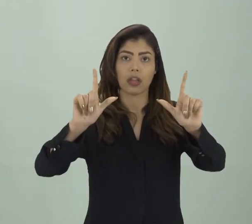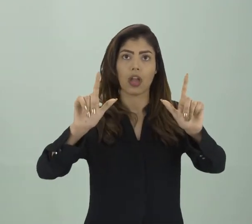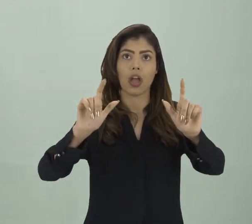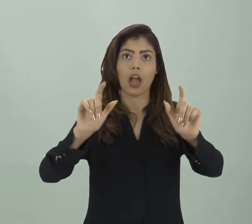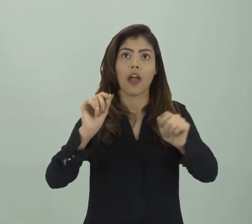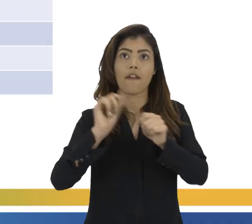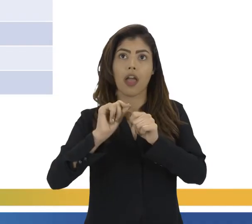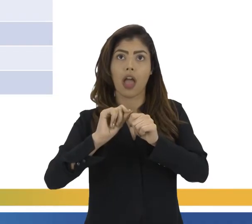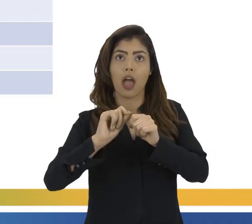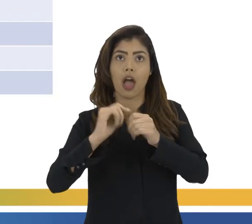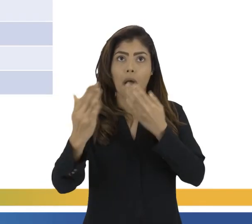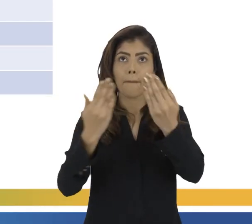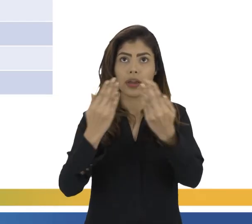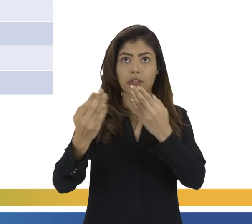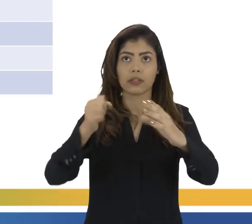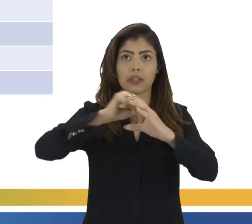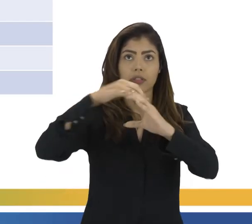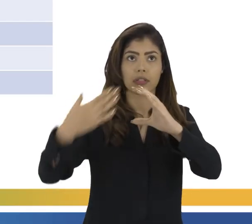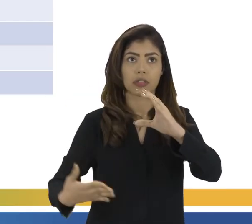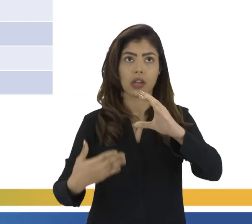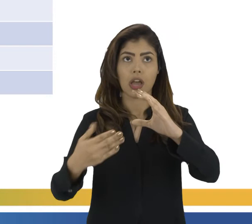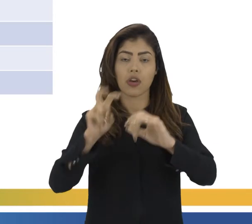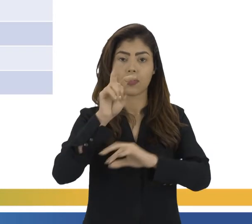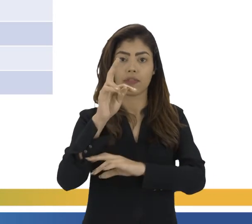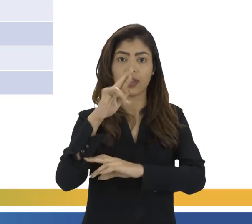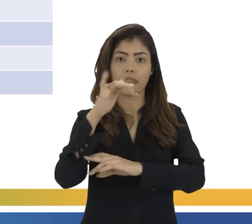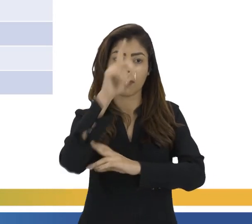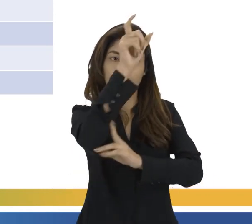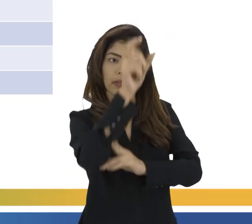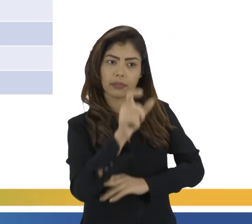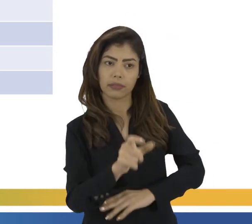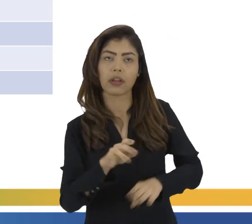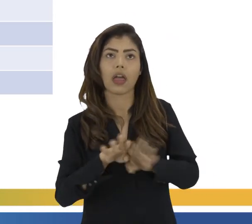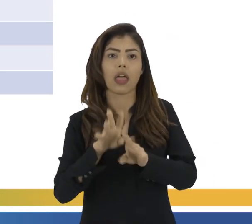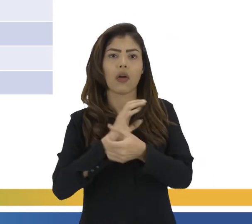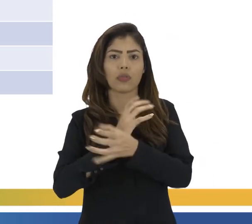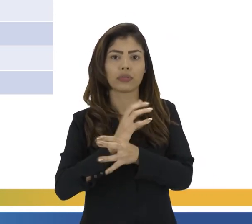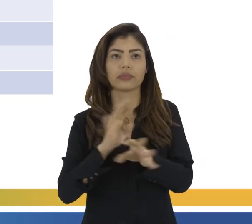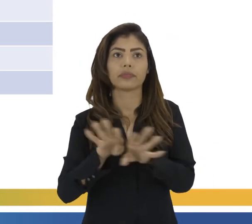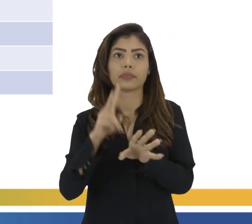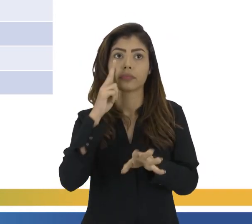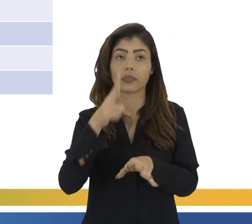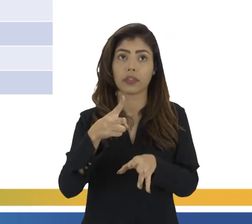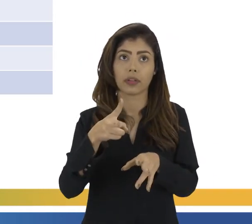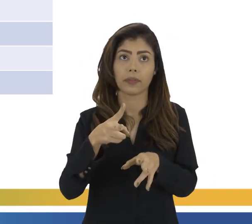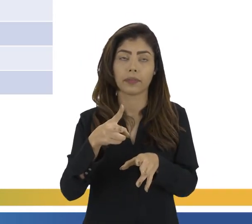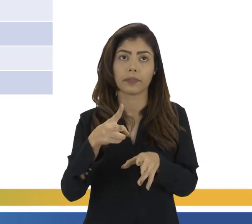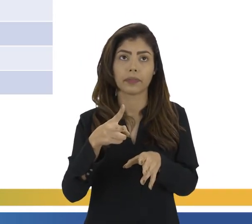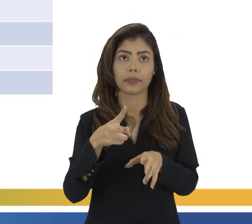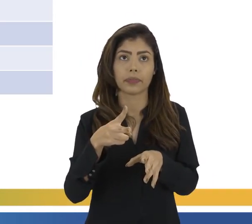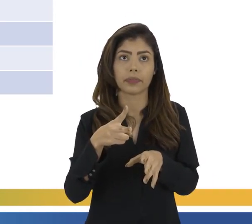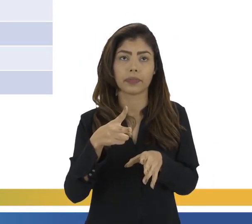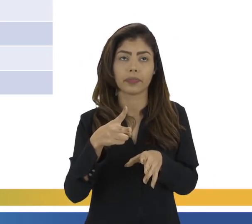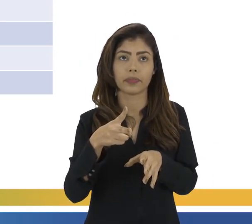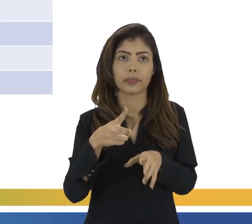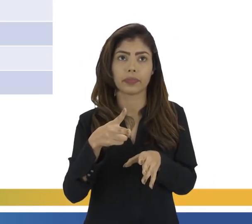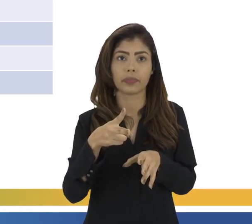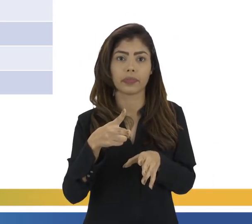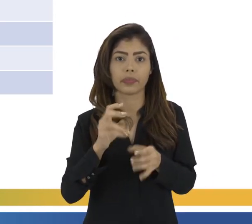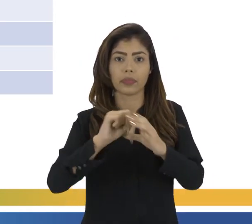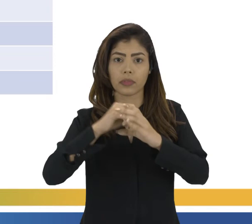quadro comparativo com as principais características dos vertebrados. Então vocês estão vendo aí, na coluna nós temos